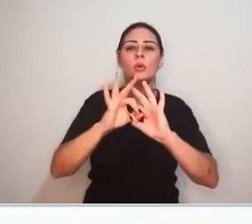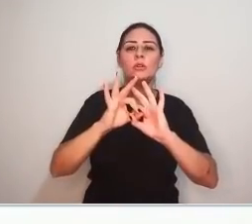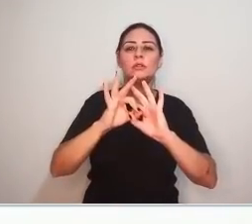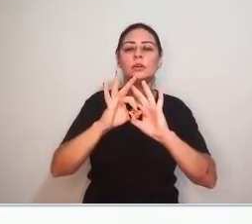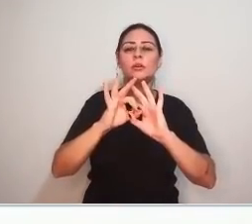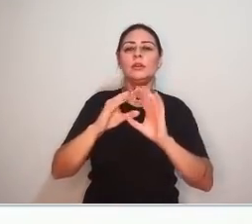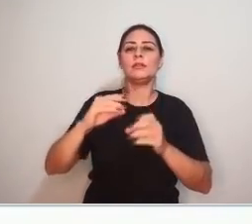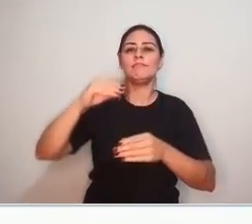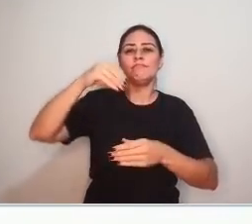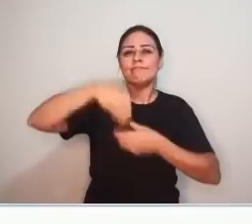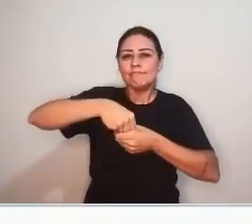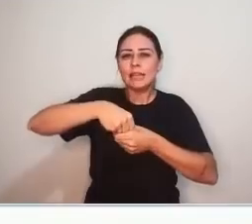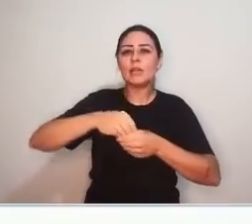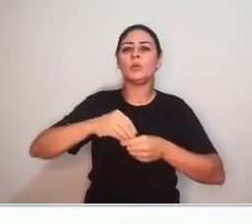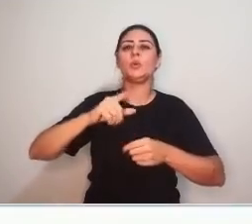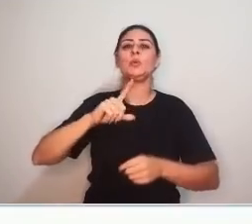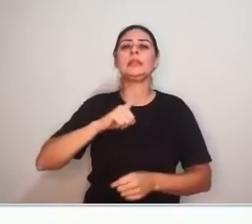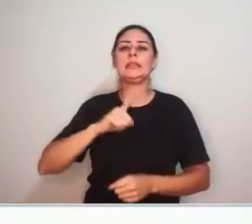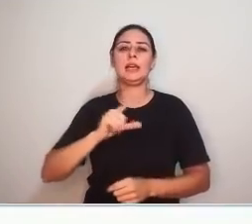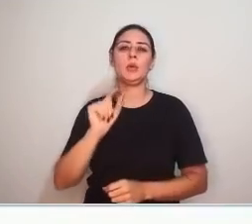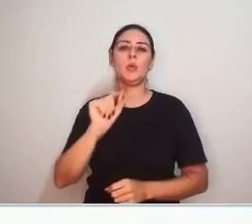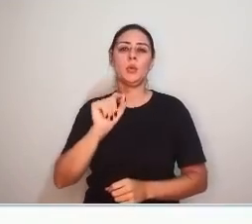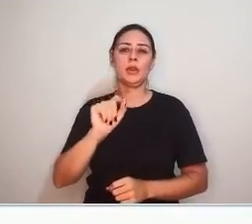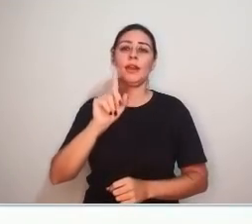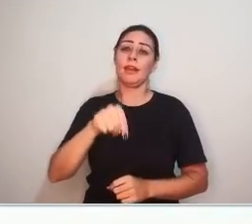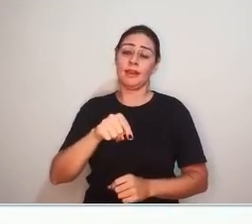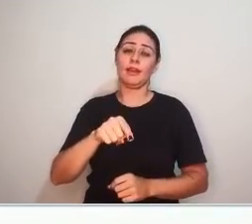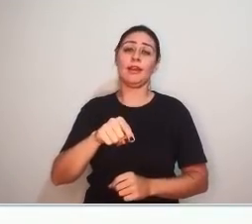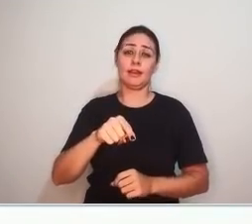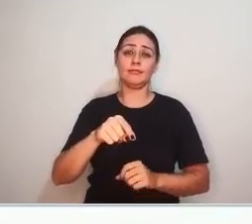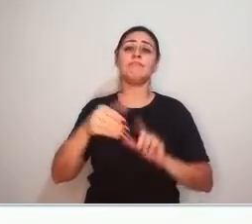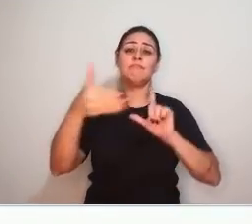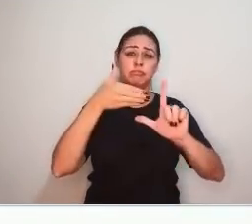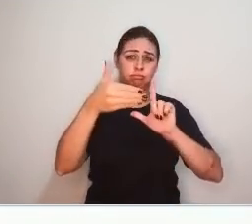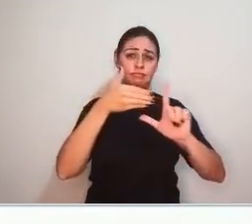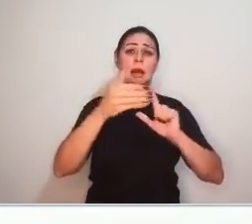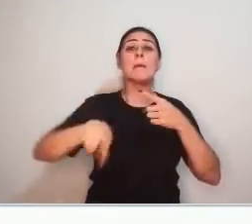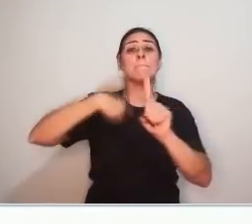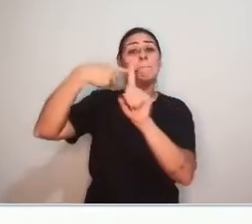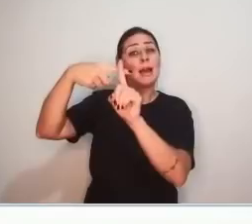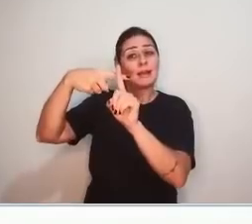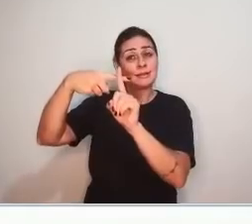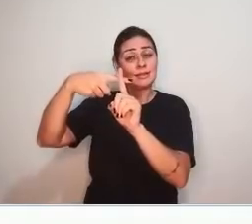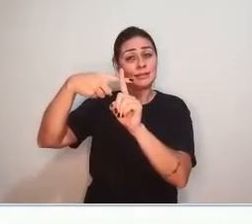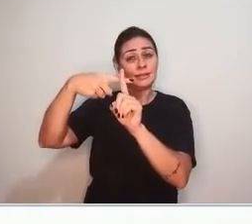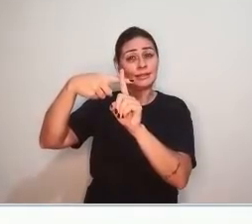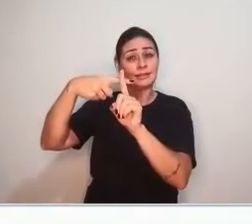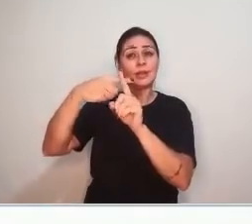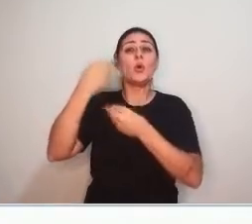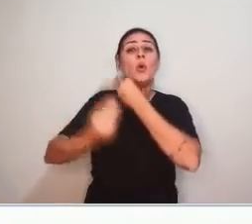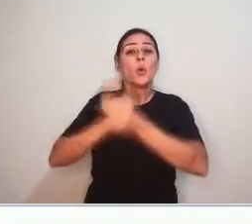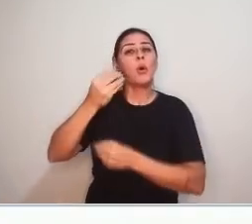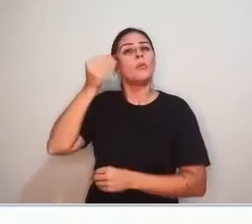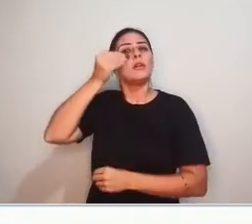uma conexão entre o que está disponível no meio digital, tá, combinado